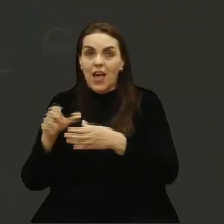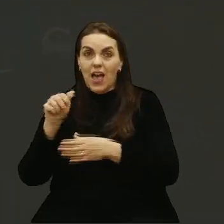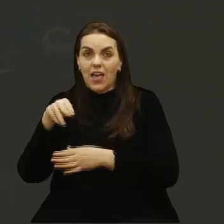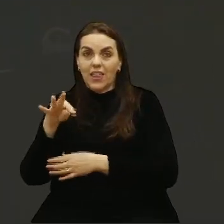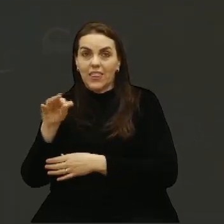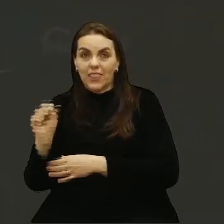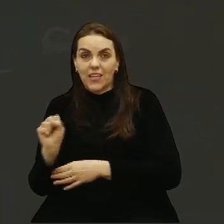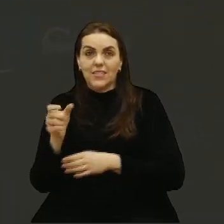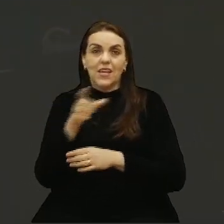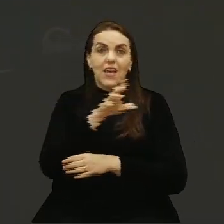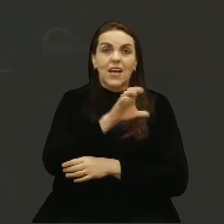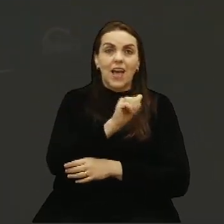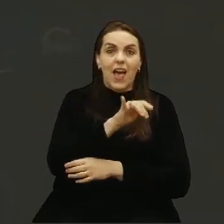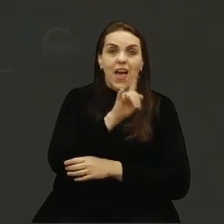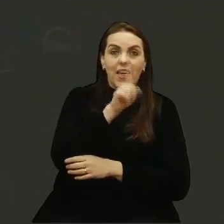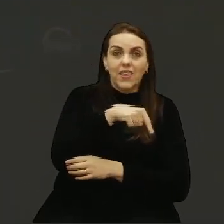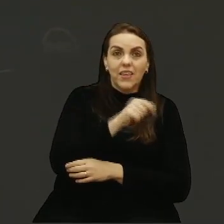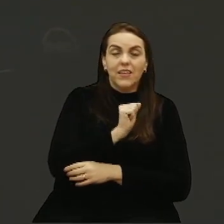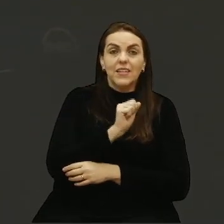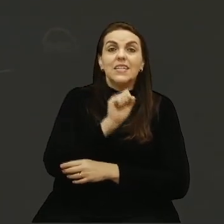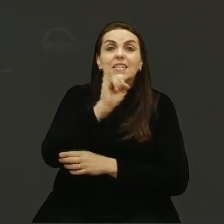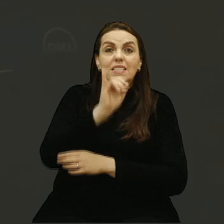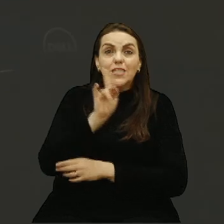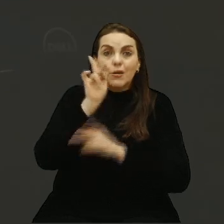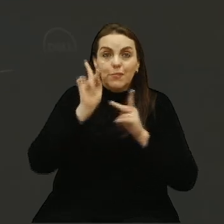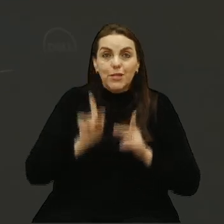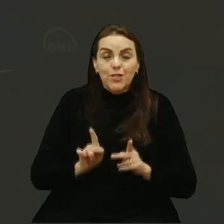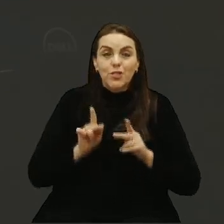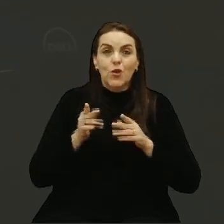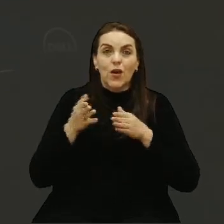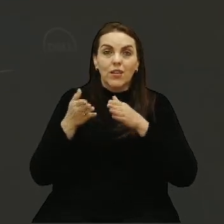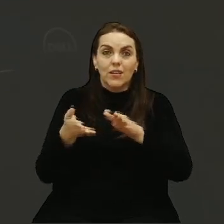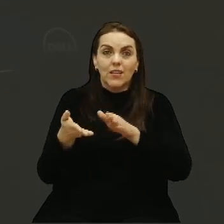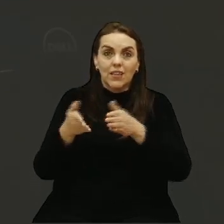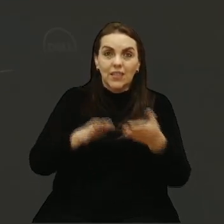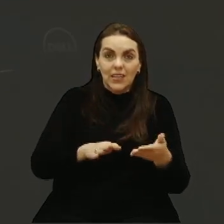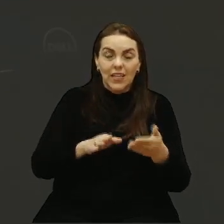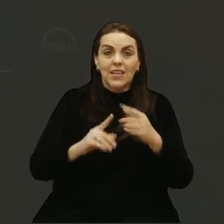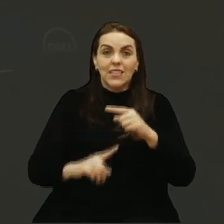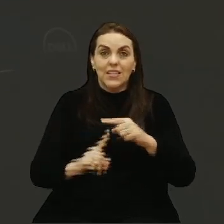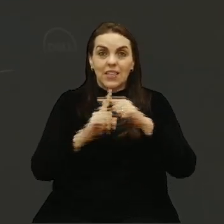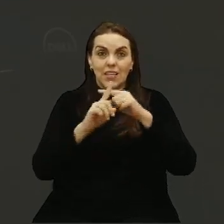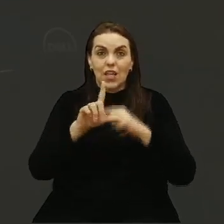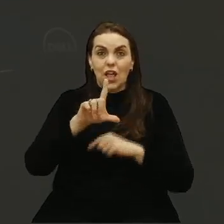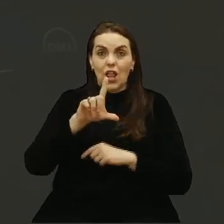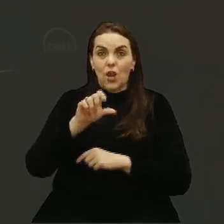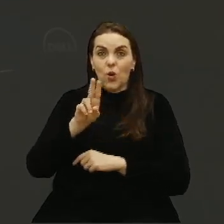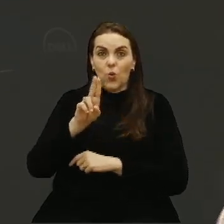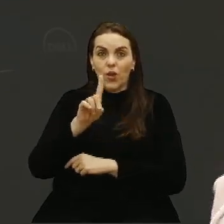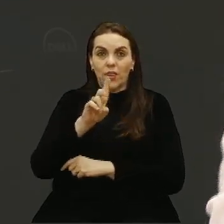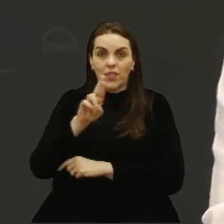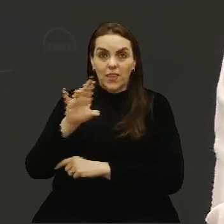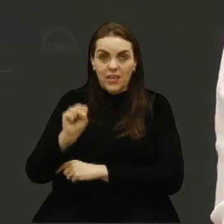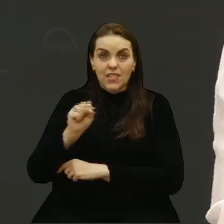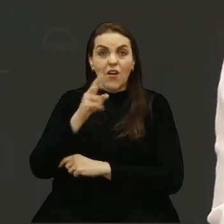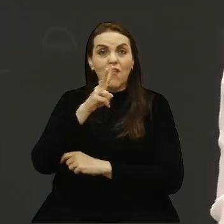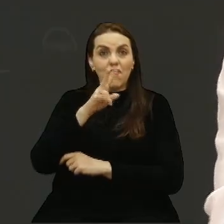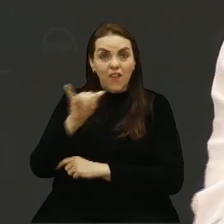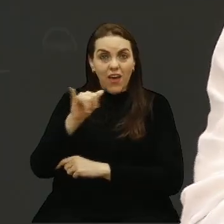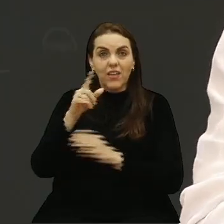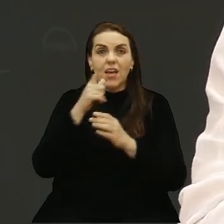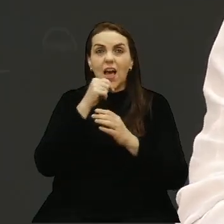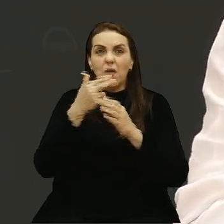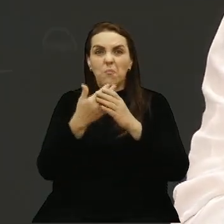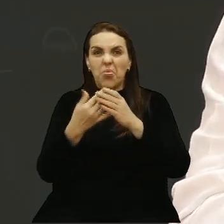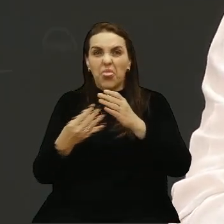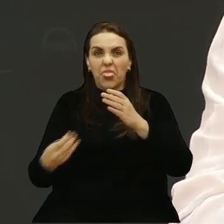Caí. Se alguém for enterrado no cemitério de Lourdes, presidente, vai ter contaminação do aquífero